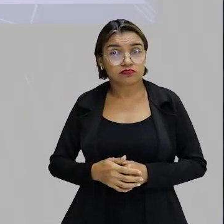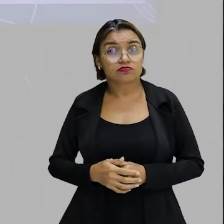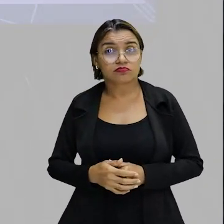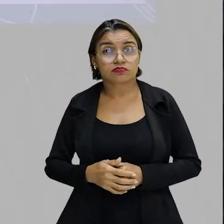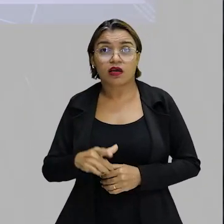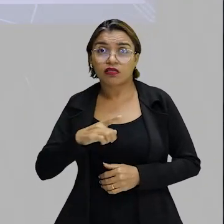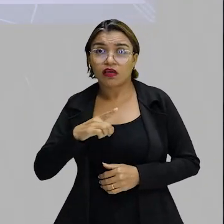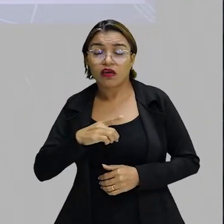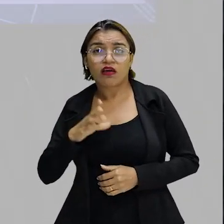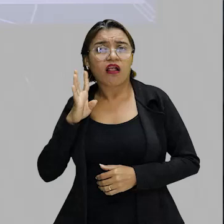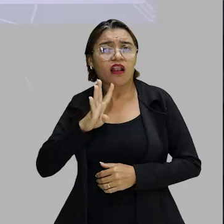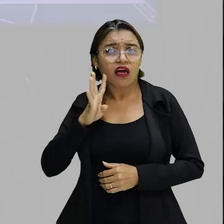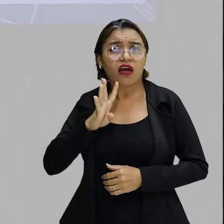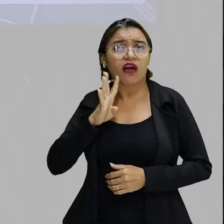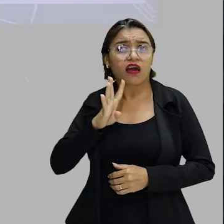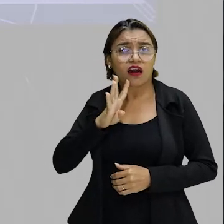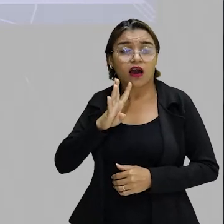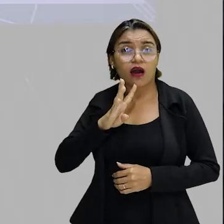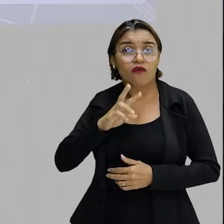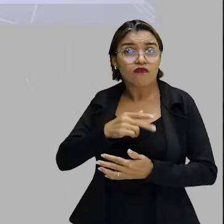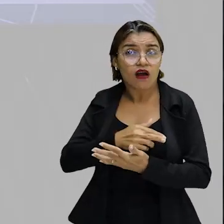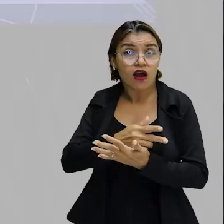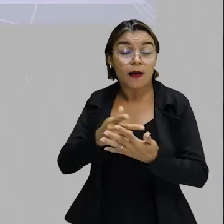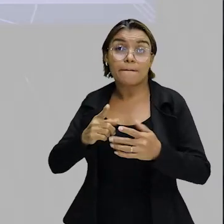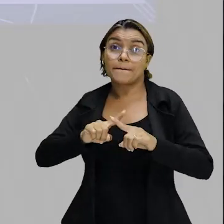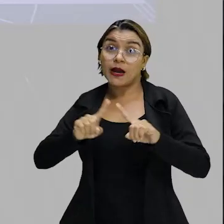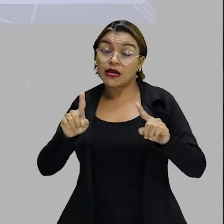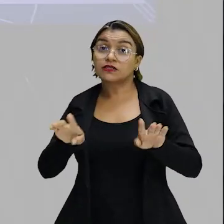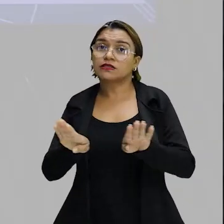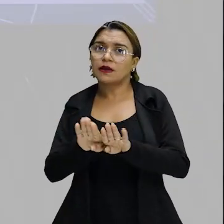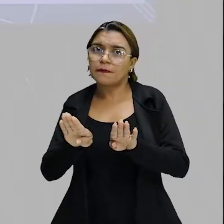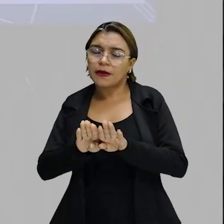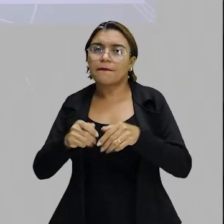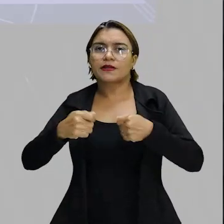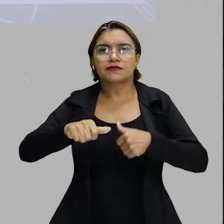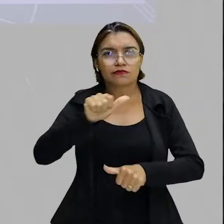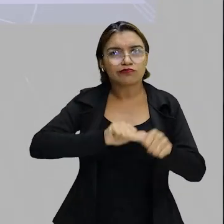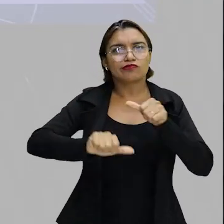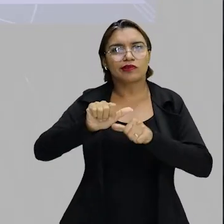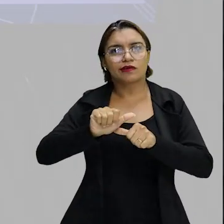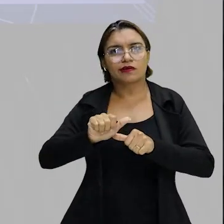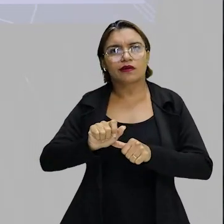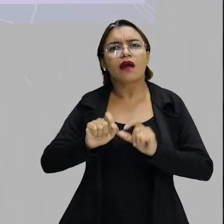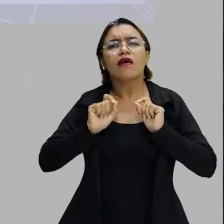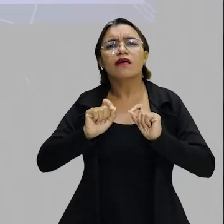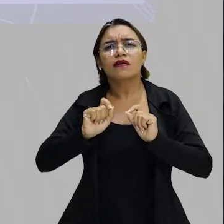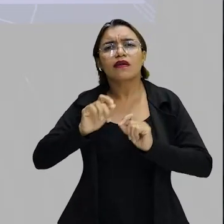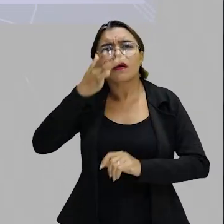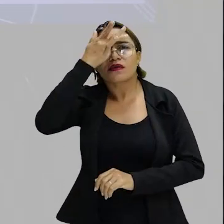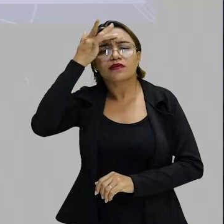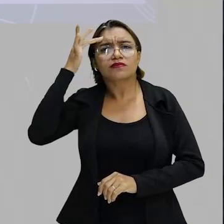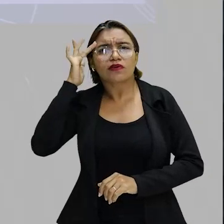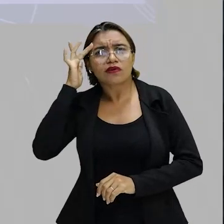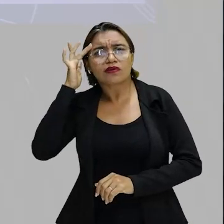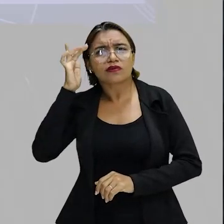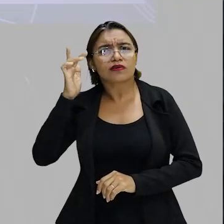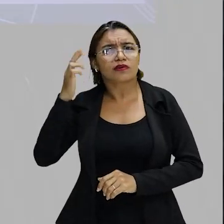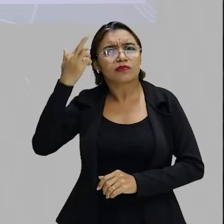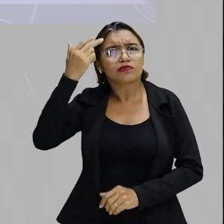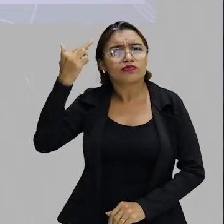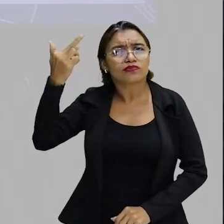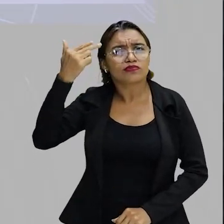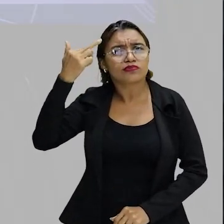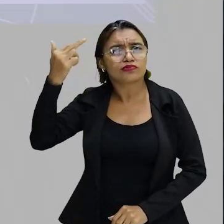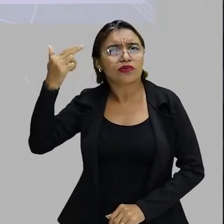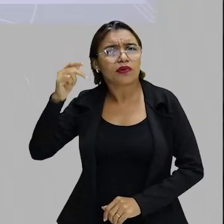também muita coisa que a gente precisa mudar. Quem muda a nossa história? Nós. Quem constrói a história de um país? Nós,